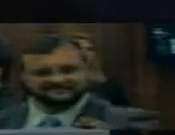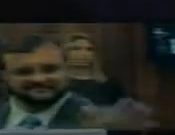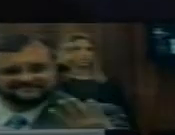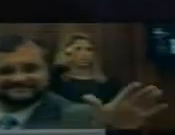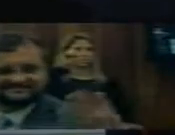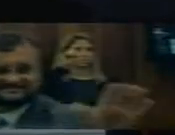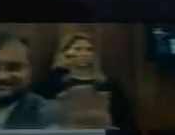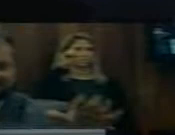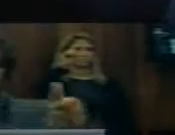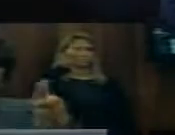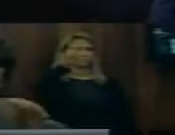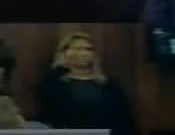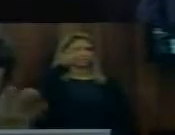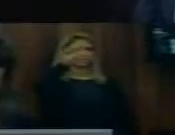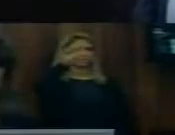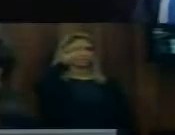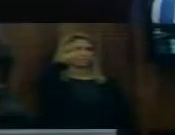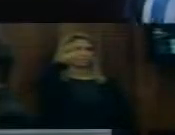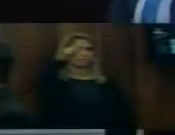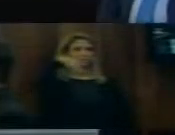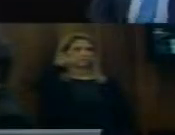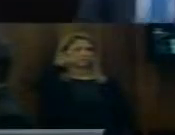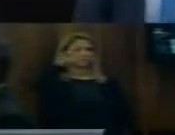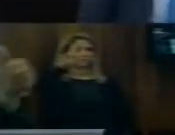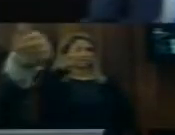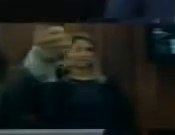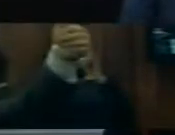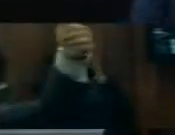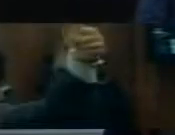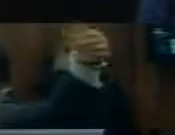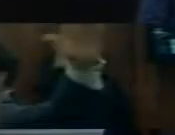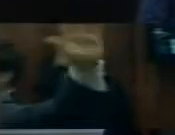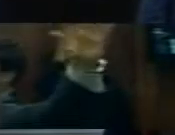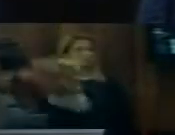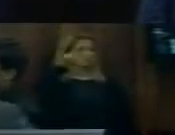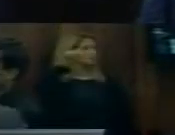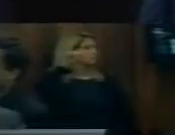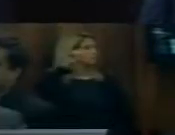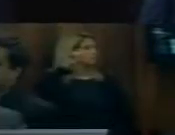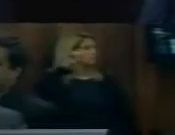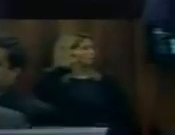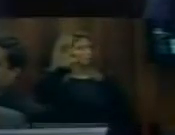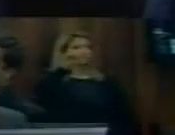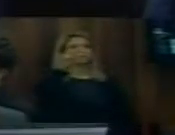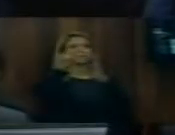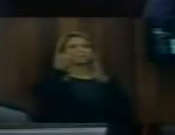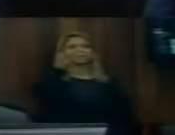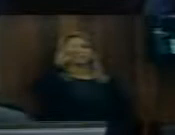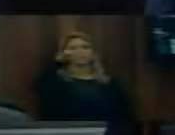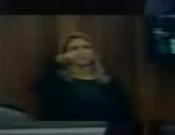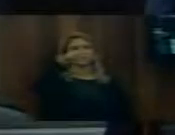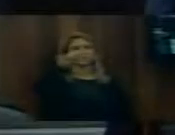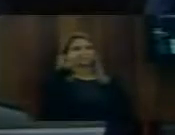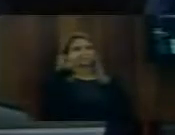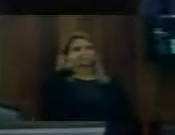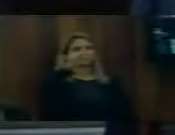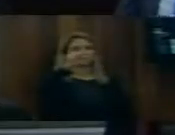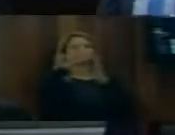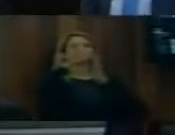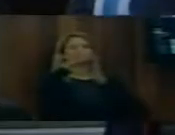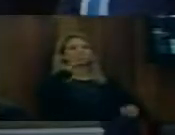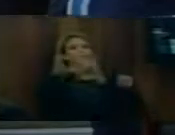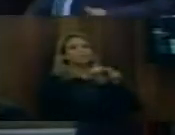Oliveira, Wagner Azevedo Simão, Vanderlei Rodrigues Bento Neto e Vinícius Correia. Feita a